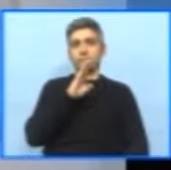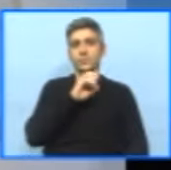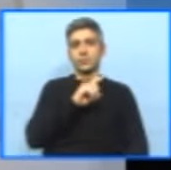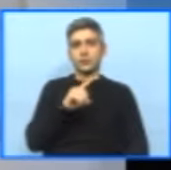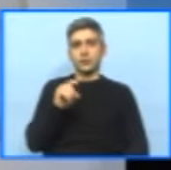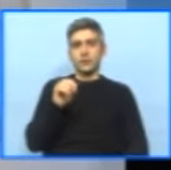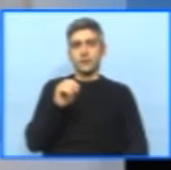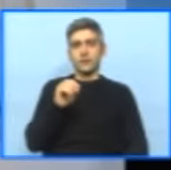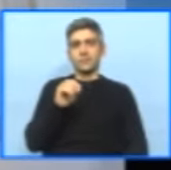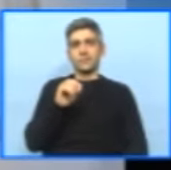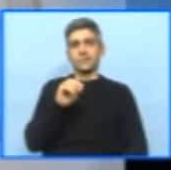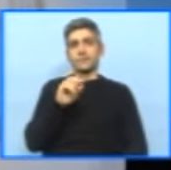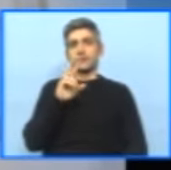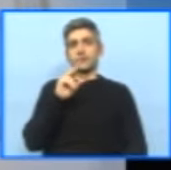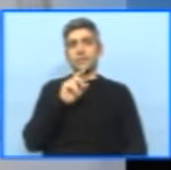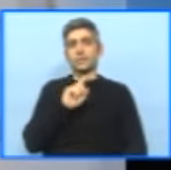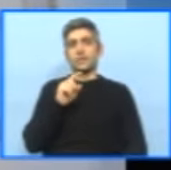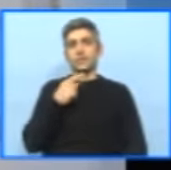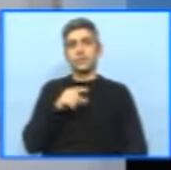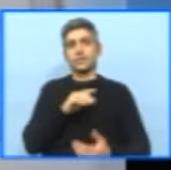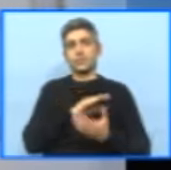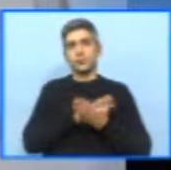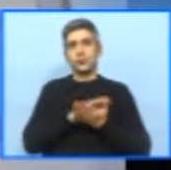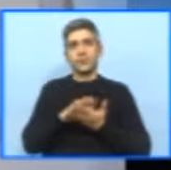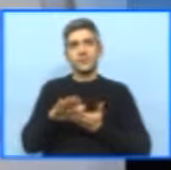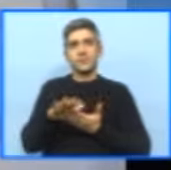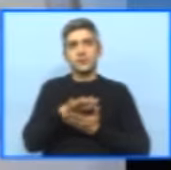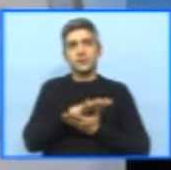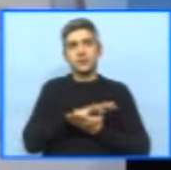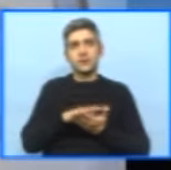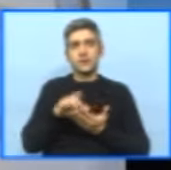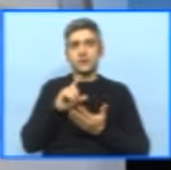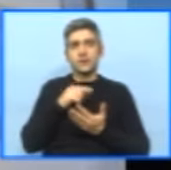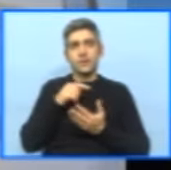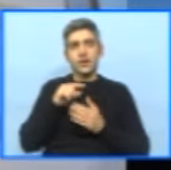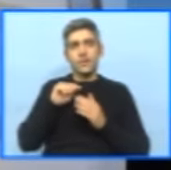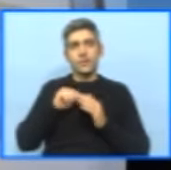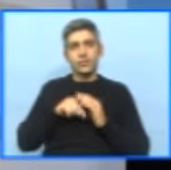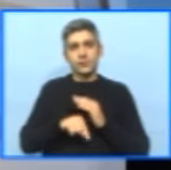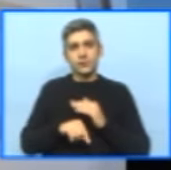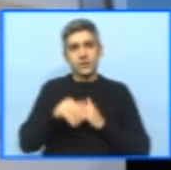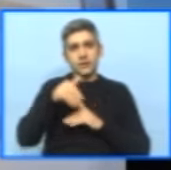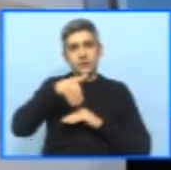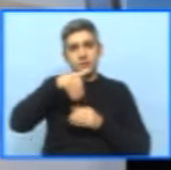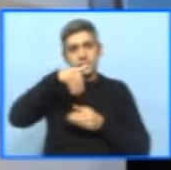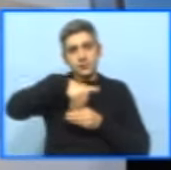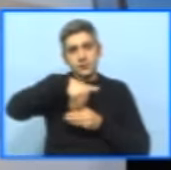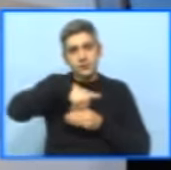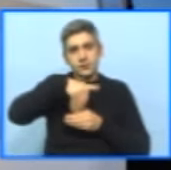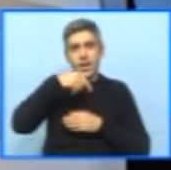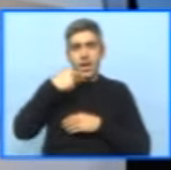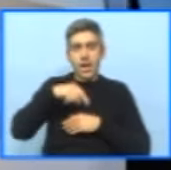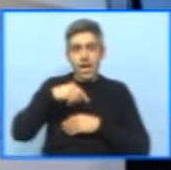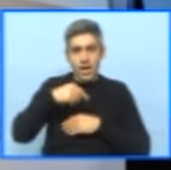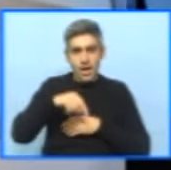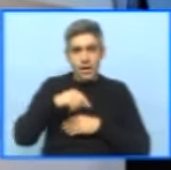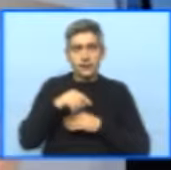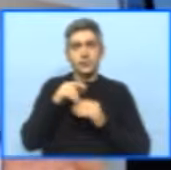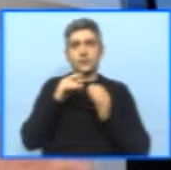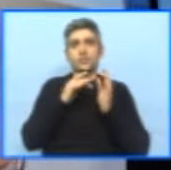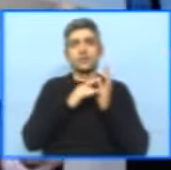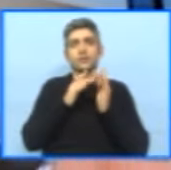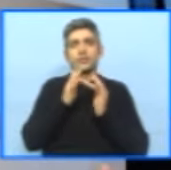João, nunca tem só a superfície, tem aliás, nenhum deles, mas tem uma profundidade, que é colocar